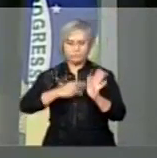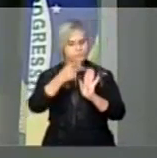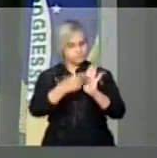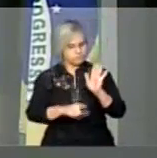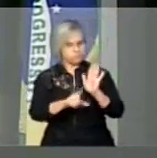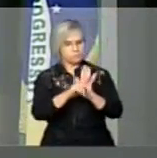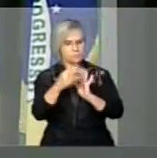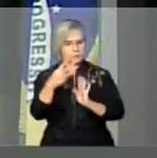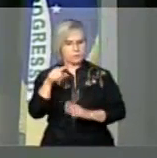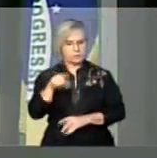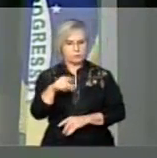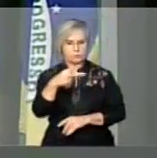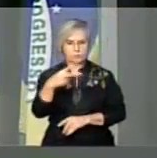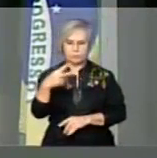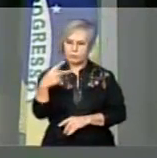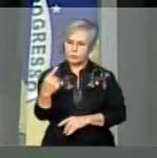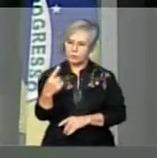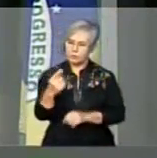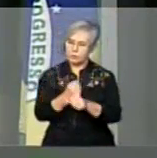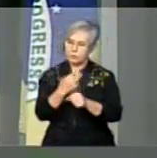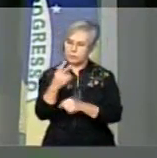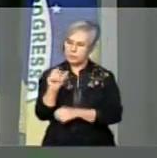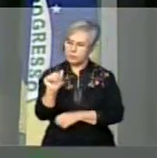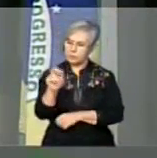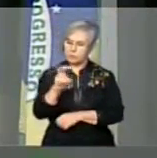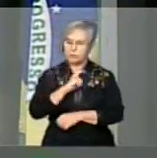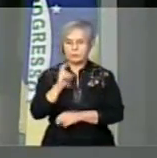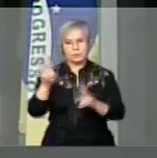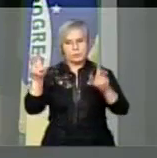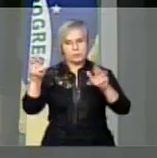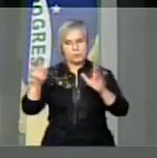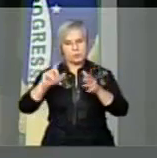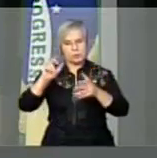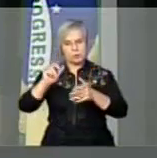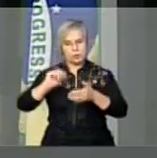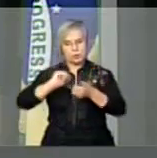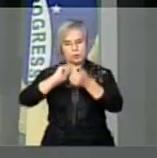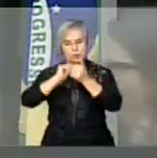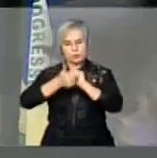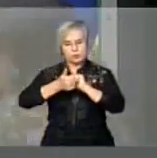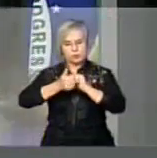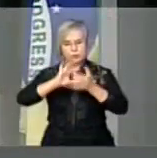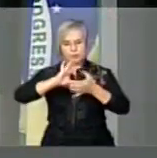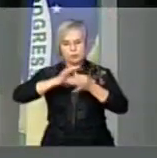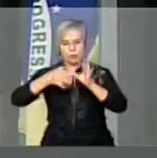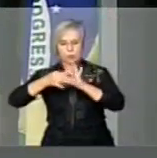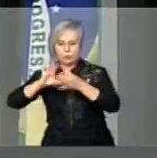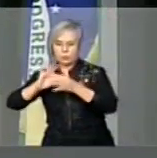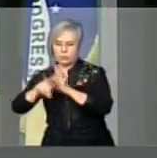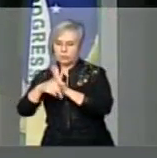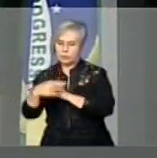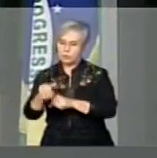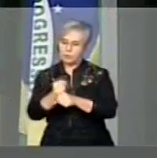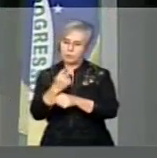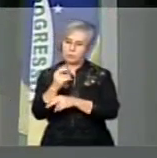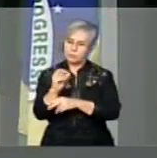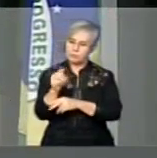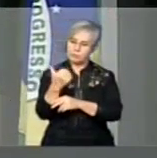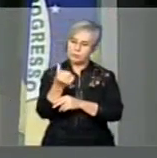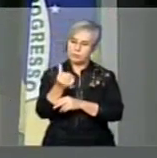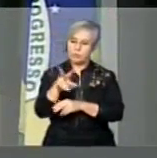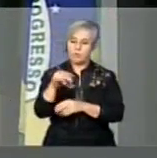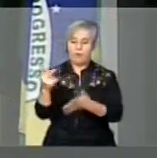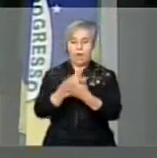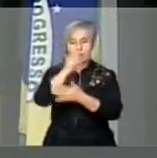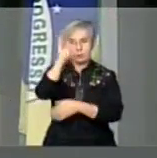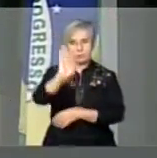lei 3.221 de 15 dispõe sobre medidas relativas aos Jogos Olímpicos e Paralímpicos de 16, que serão realizados na República Federativa do